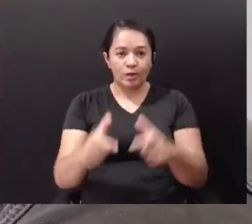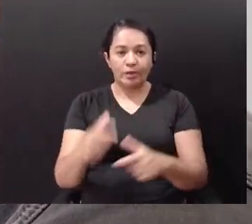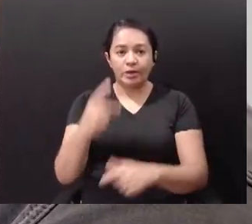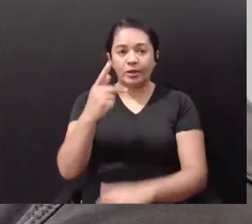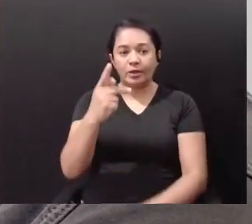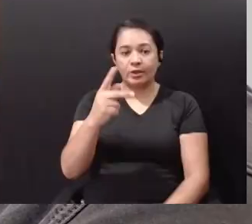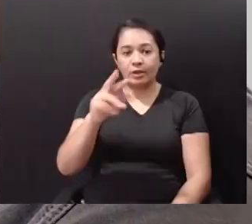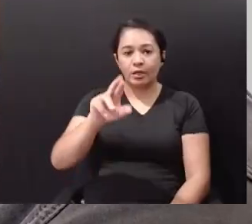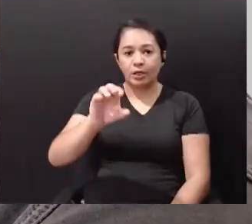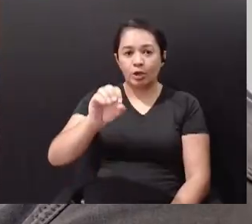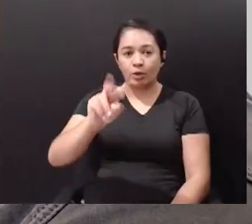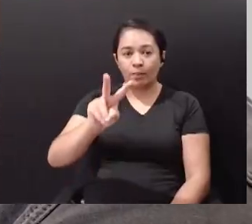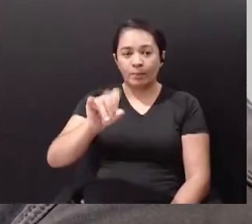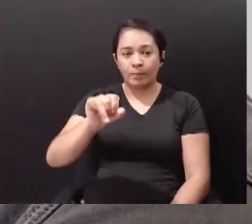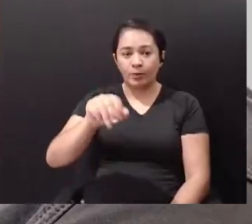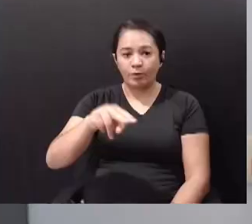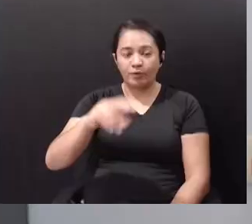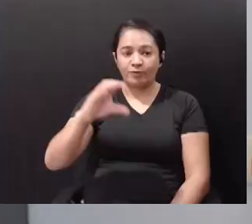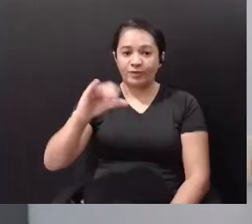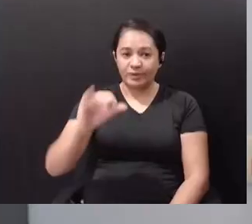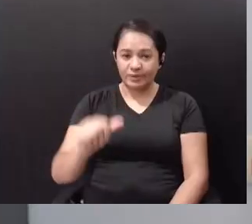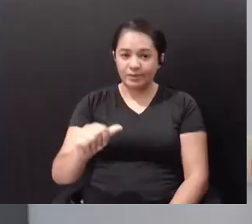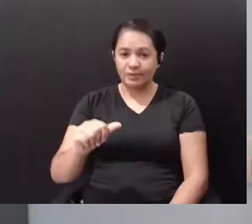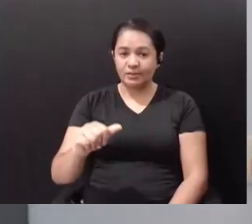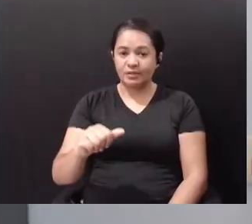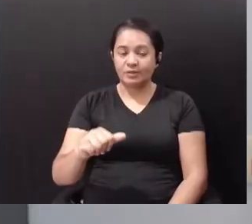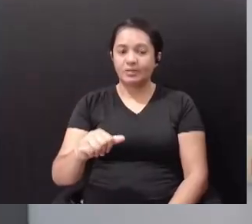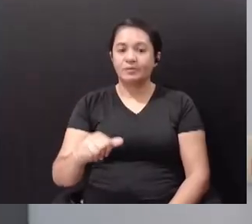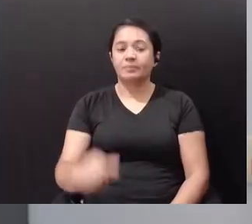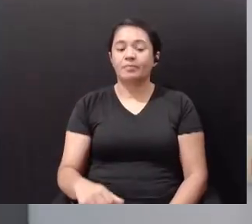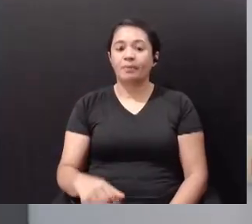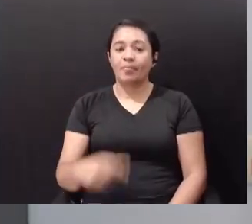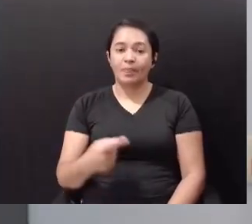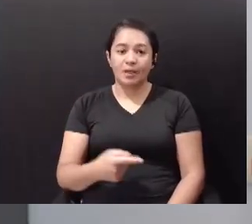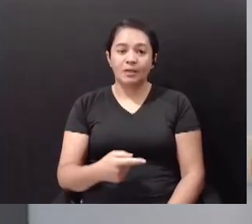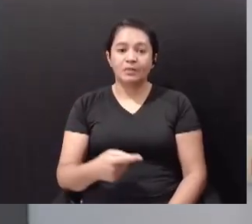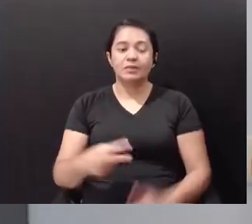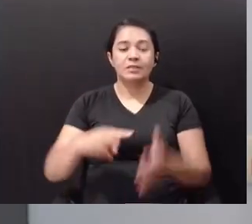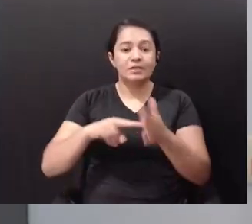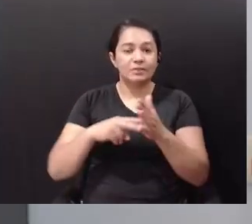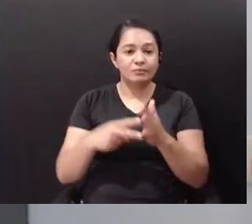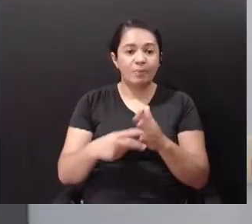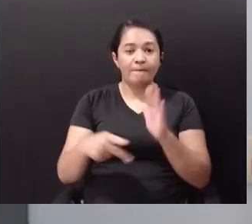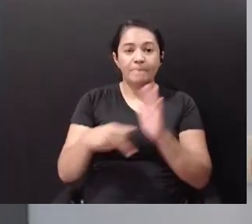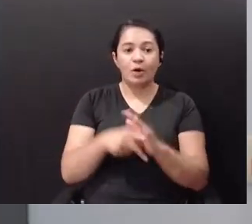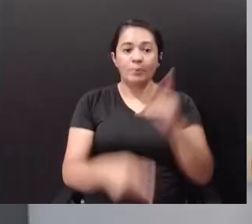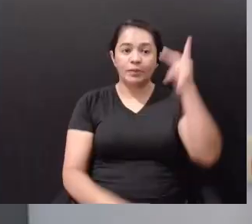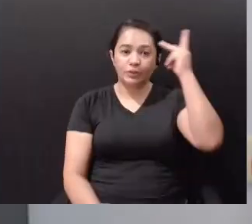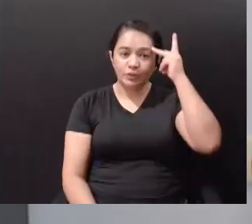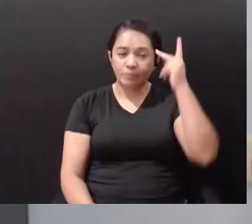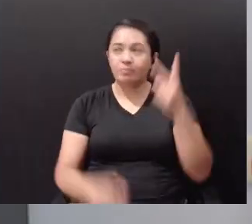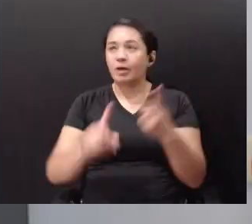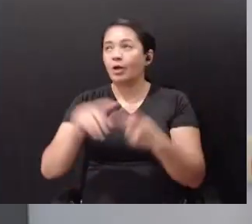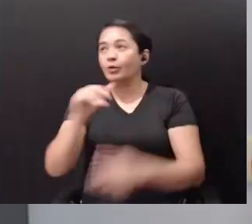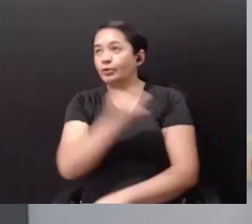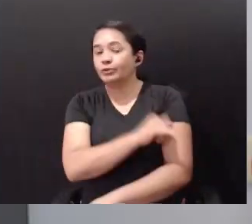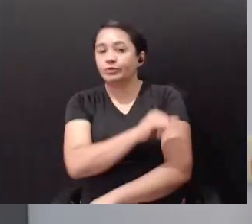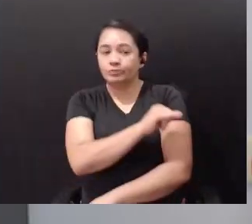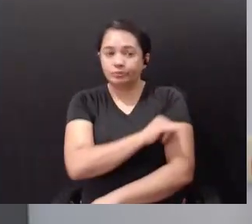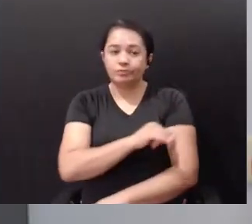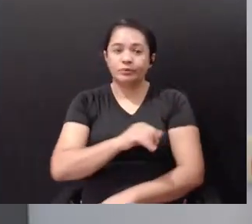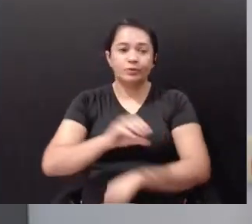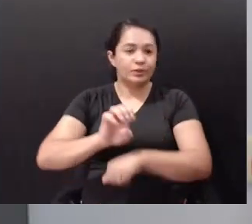fala do Império, a gente não fala de Estado, a gente fala de província. Então, província de São Paulo, província do Rio de Janeiro e assim por diante. As províncias,